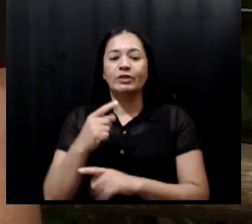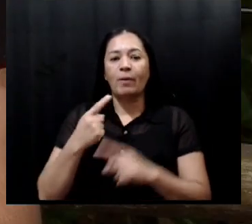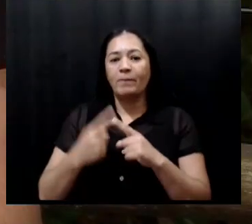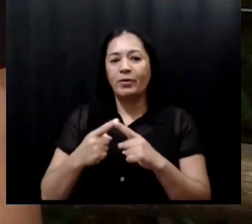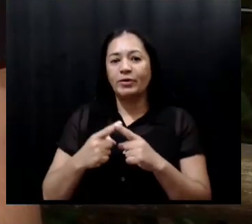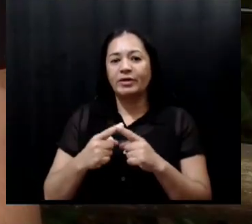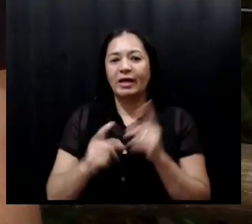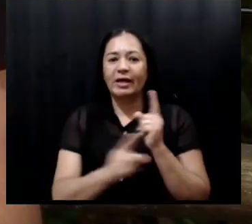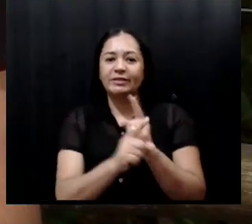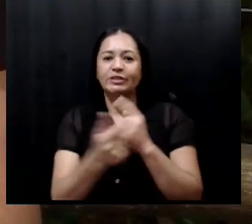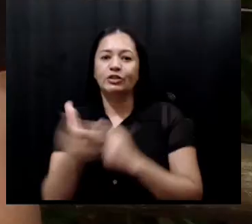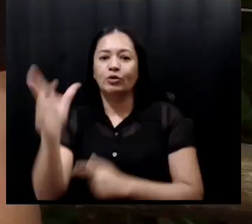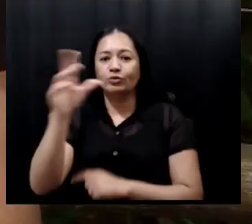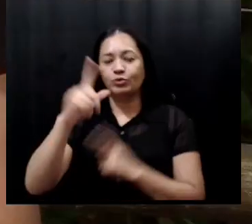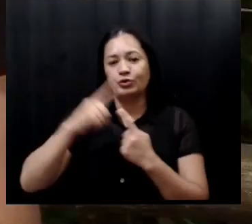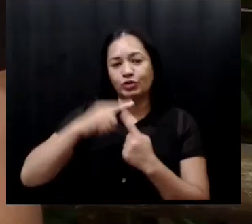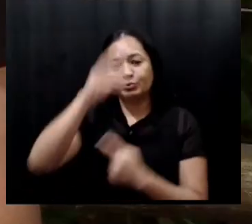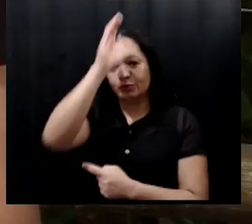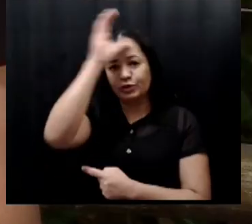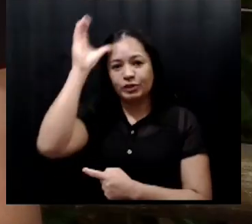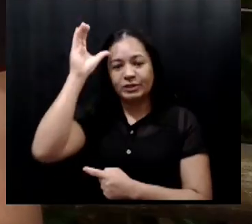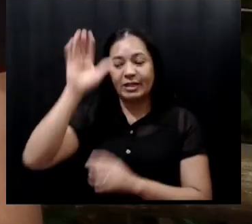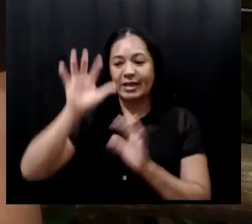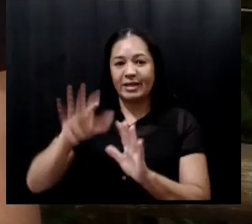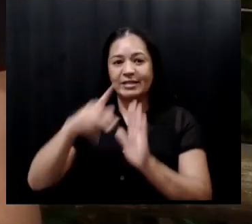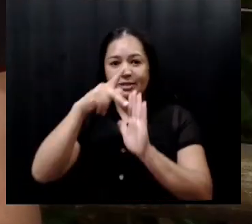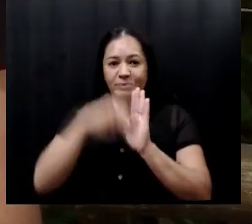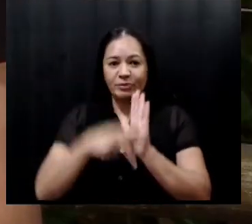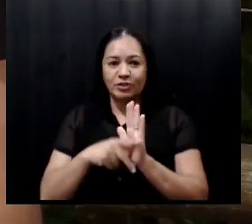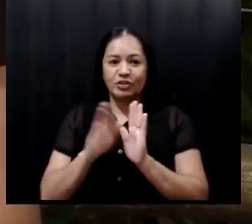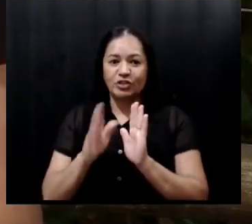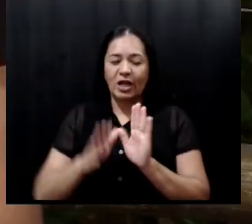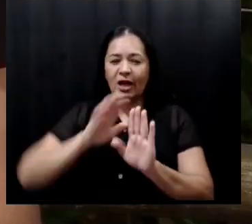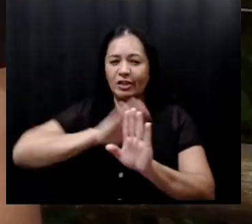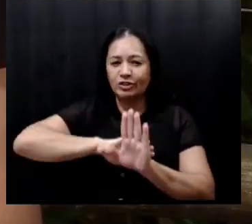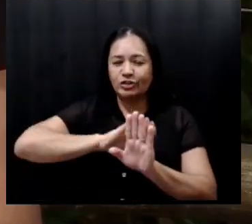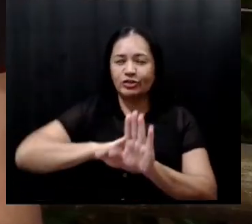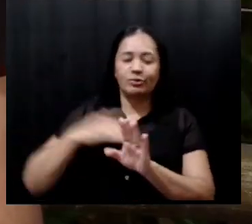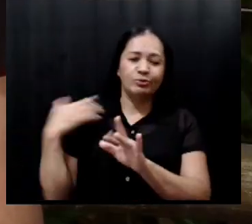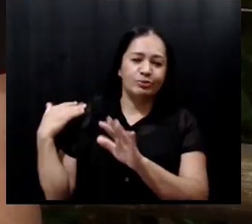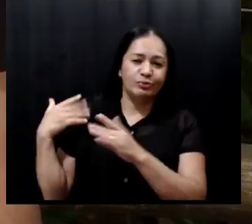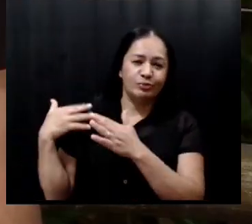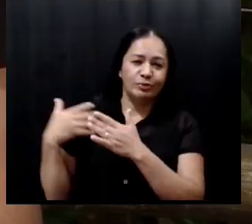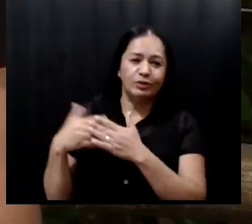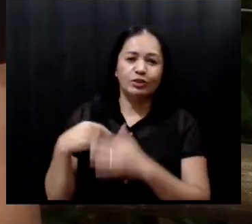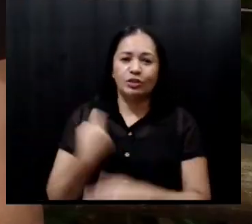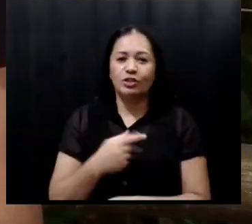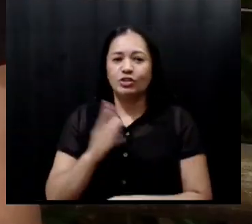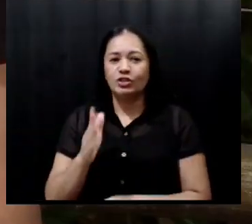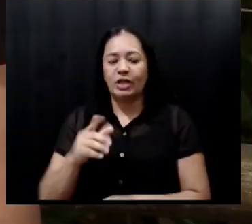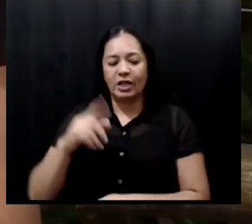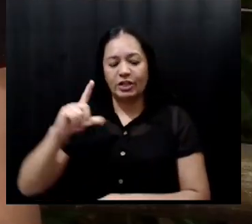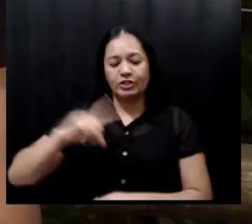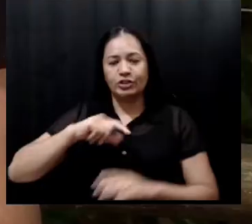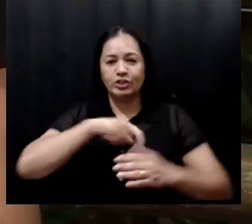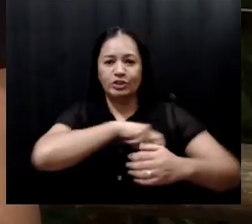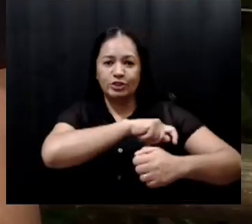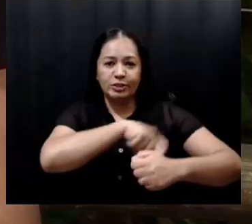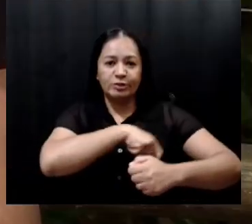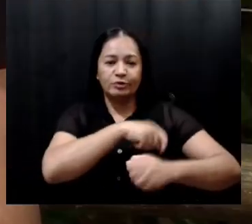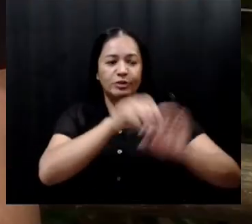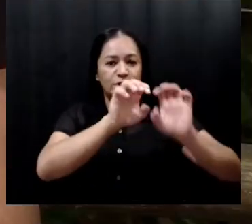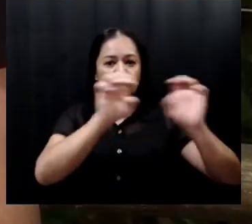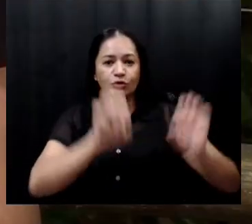Esse projeto ele já existia meio que desde lá de trás, né? Que a gente tinha a cozinha, a gente já tinha toda uma estrutura. Por que não também